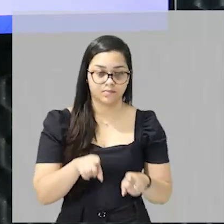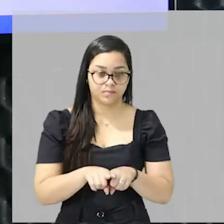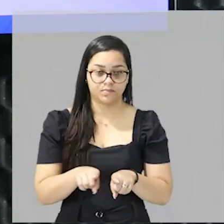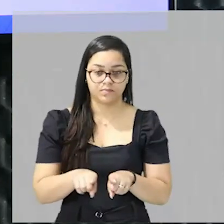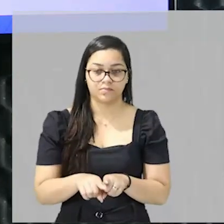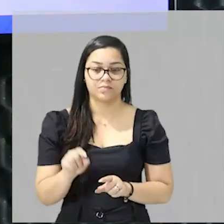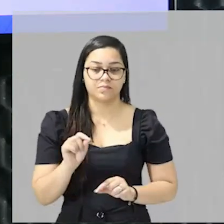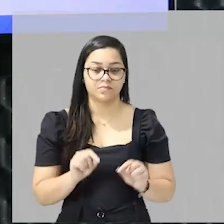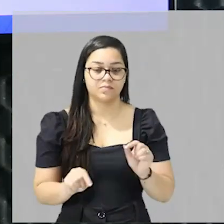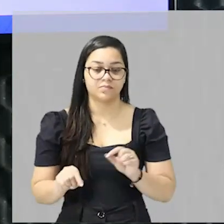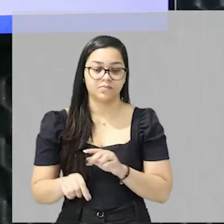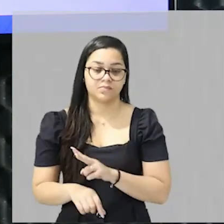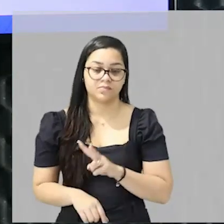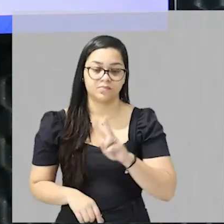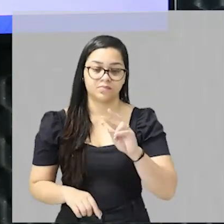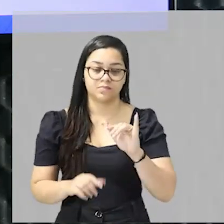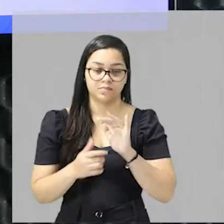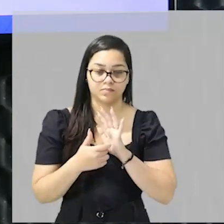que vão aparecer,